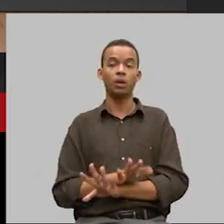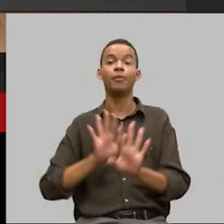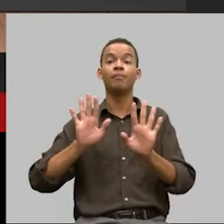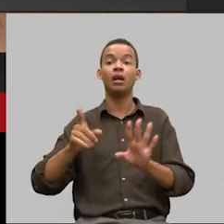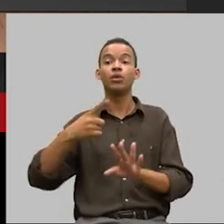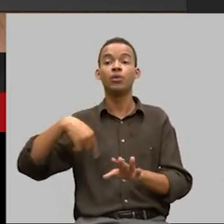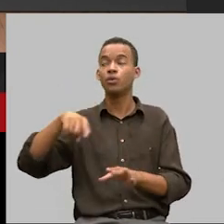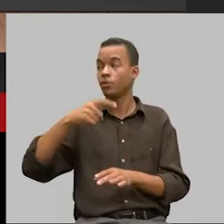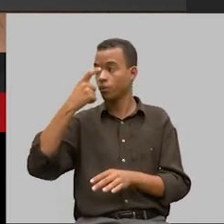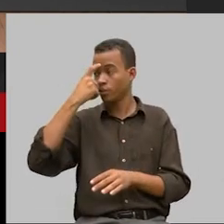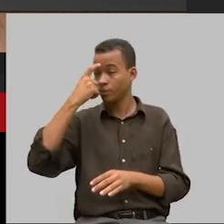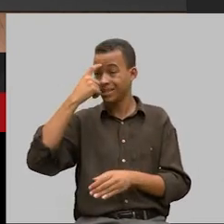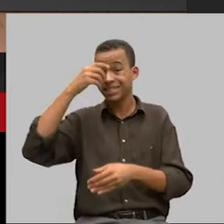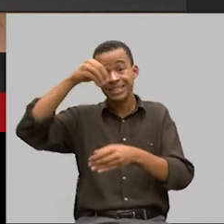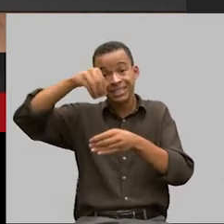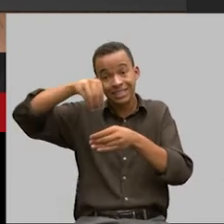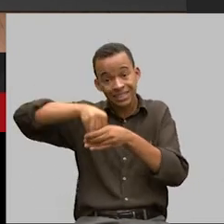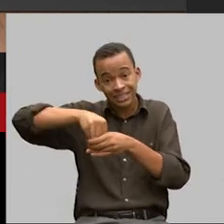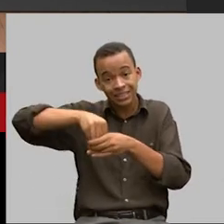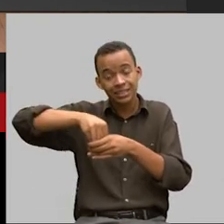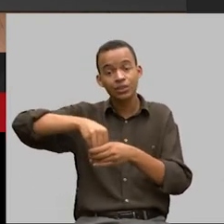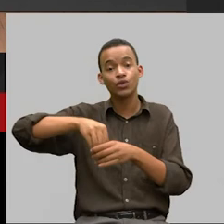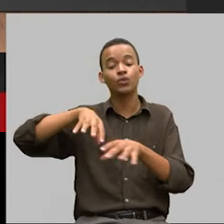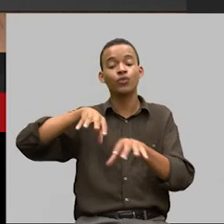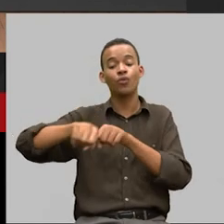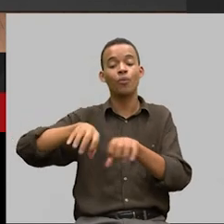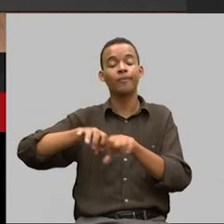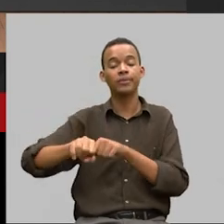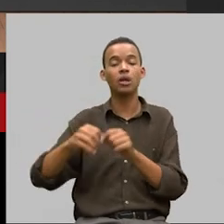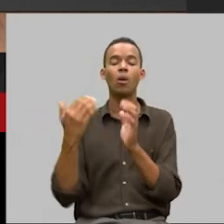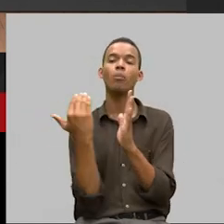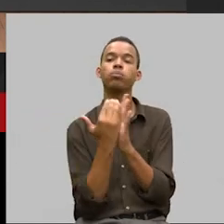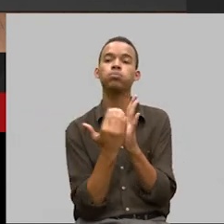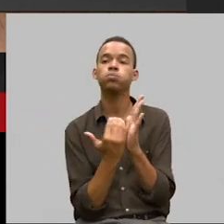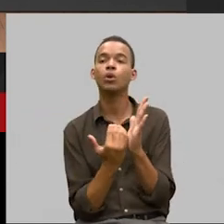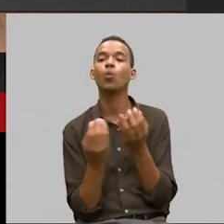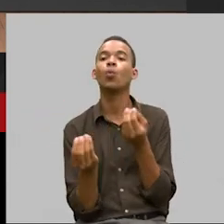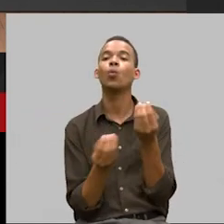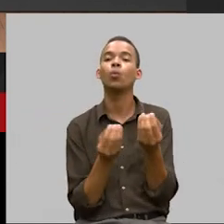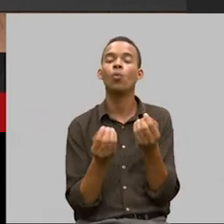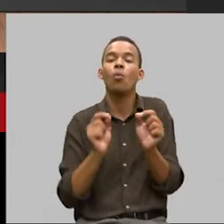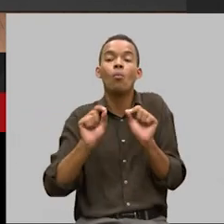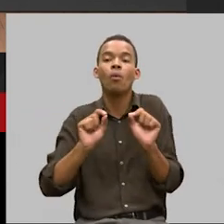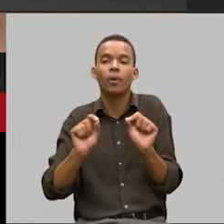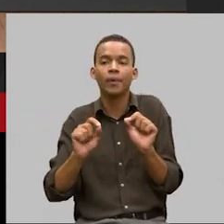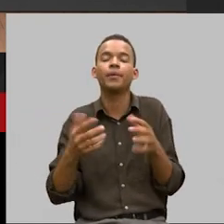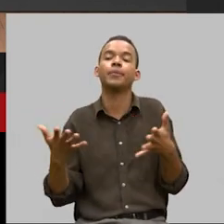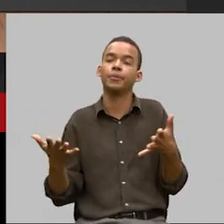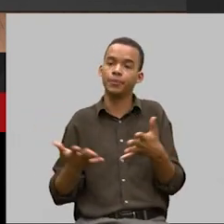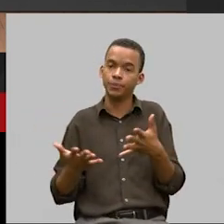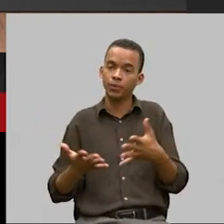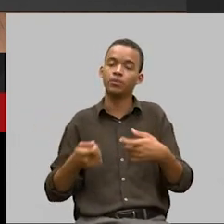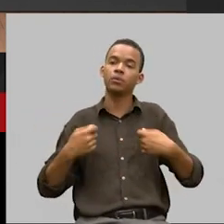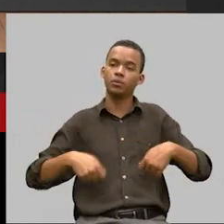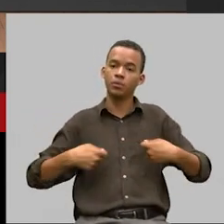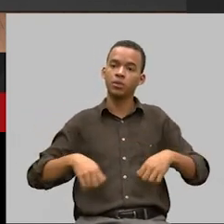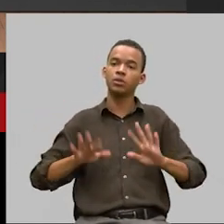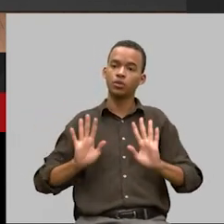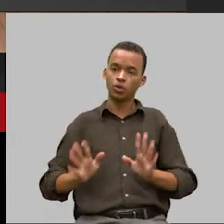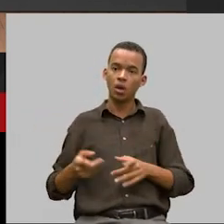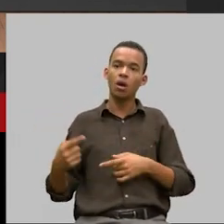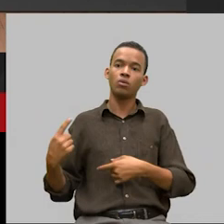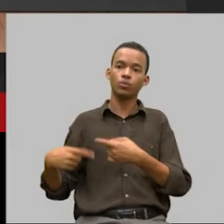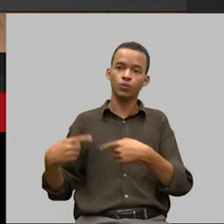formação Inicial e continuada Então o que nós temos que fazer agora e já ir nos preparando e discutindo com as nossas